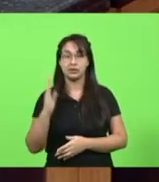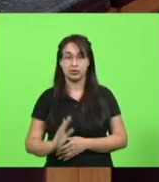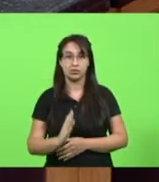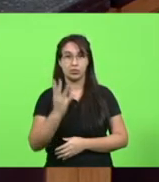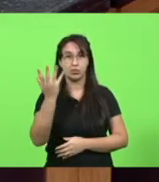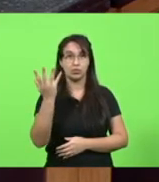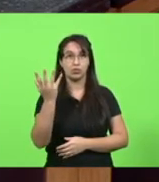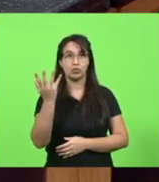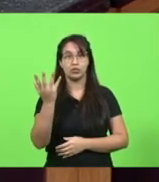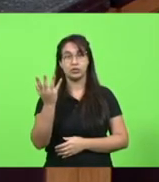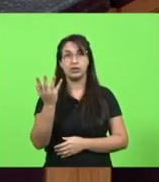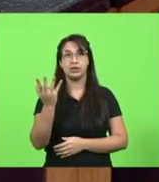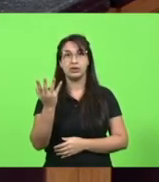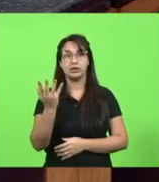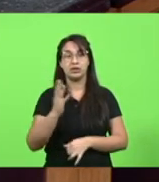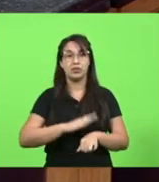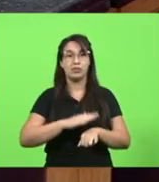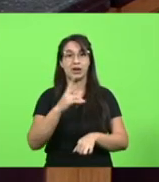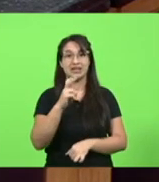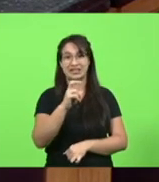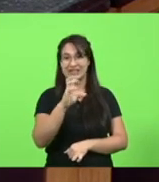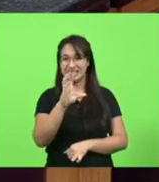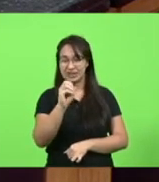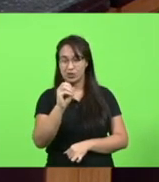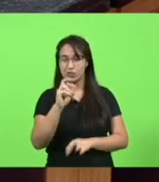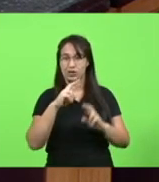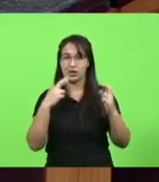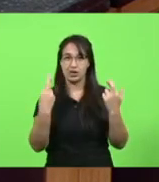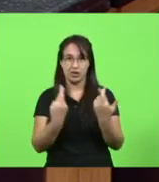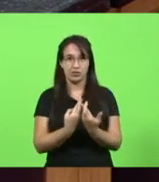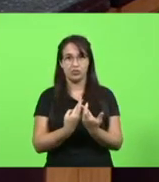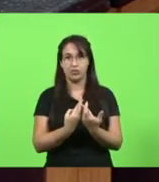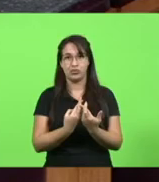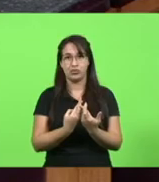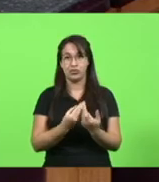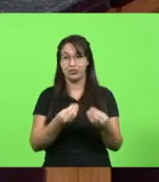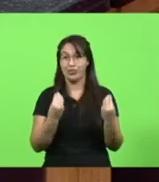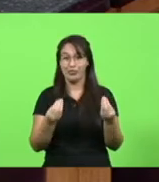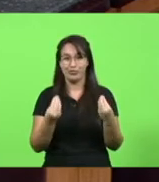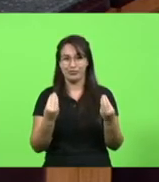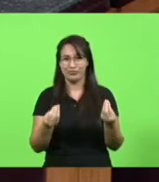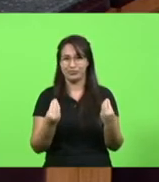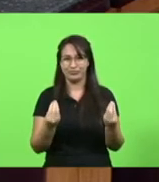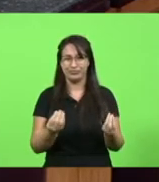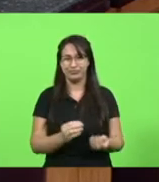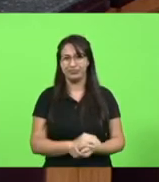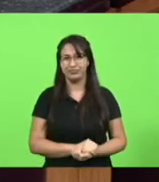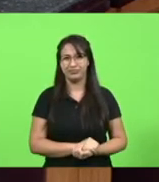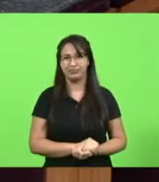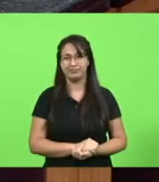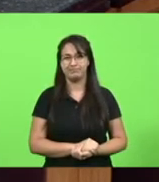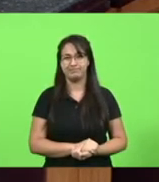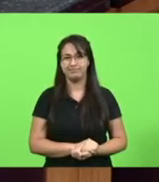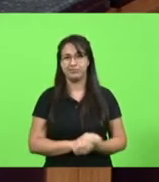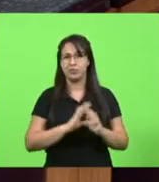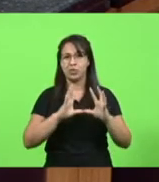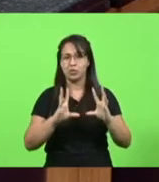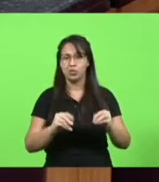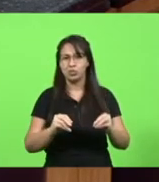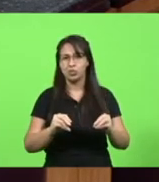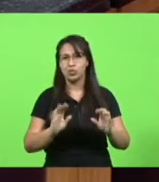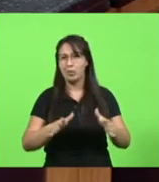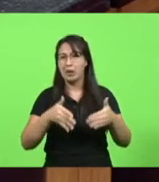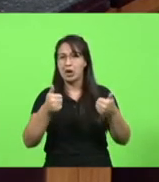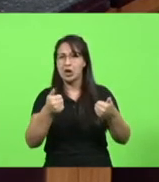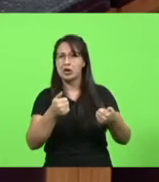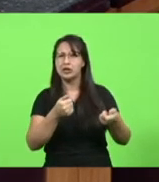já aconteceram mais de 50 reuniões. Isso é um absurdo, né? E tudo isso sempre com os melhores técnicos,